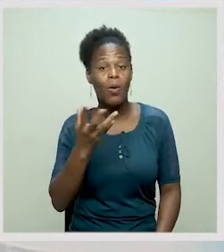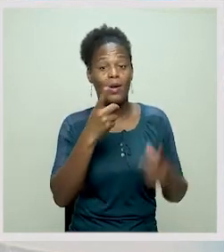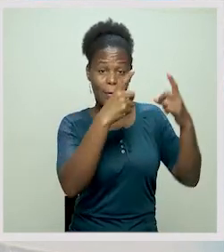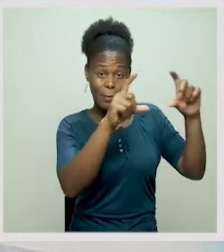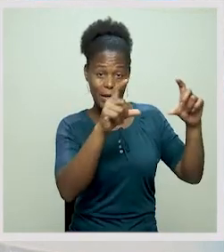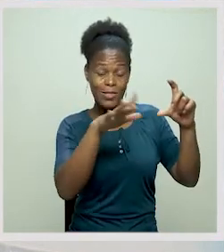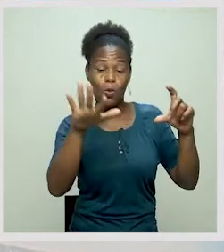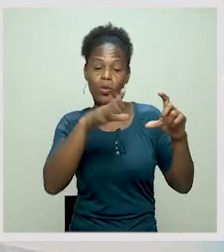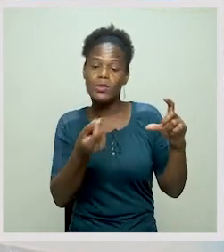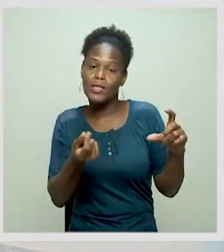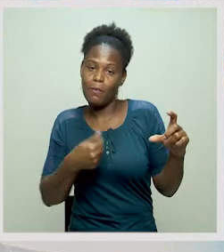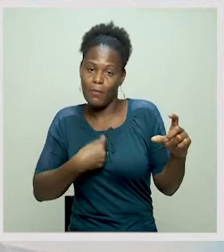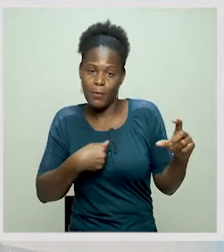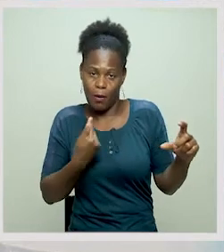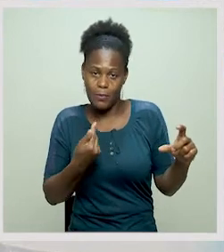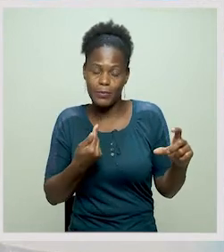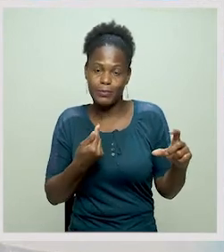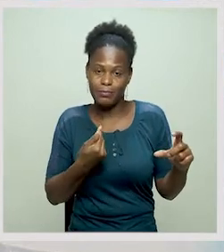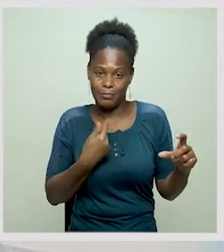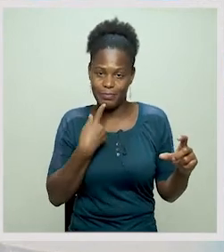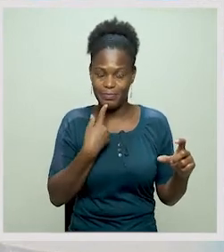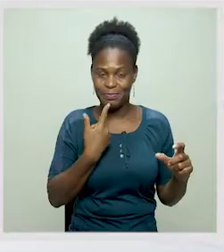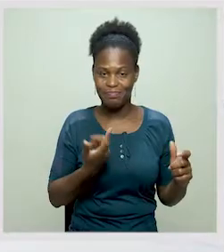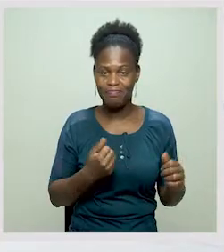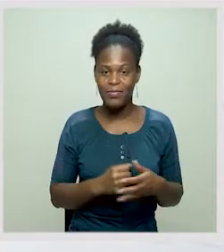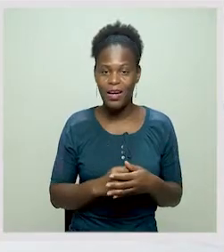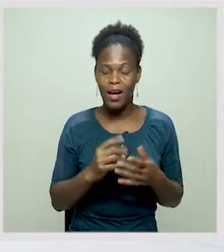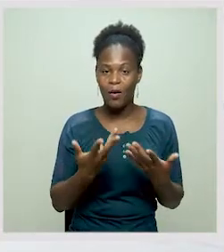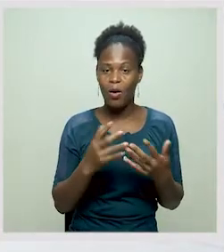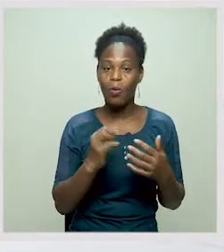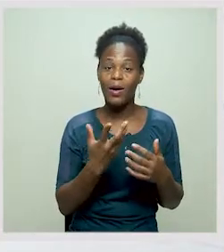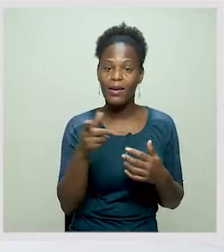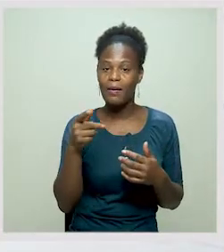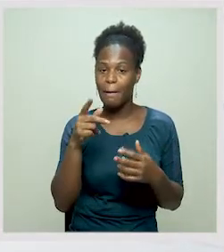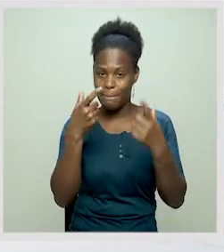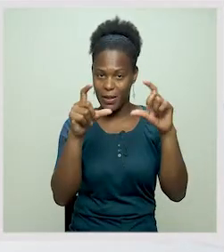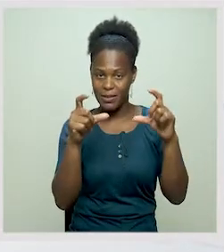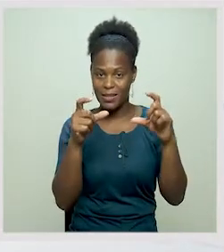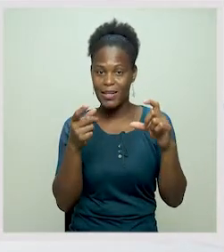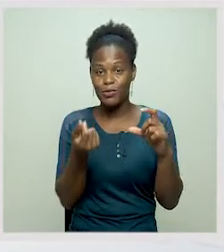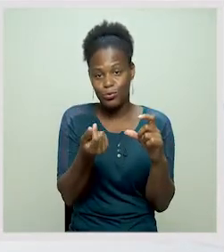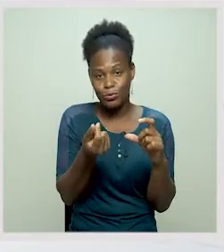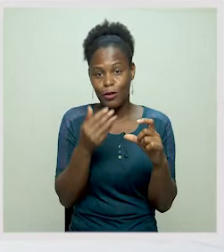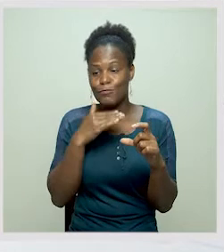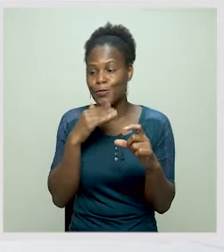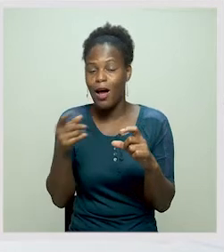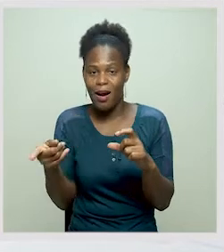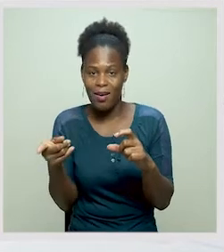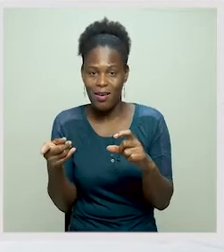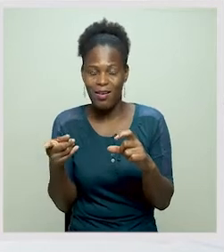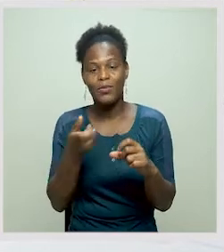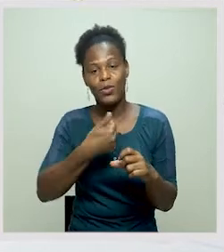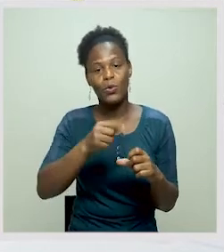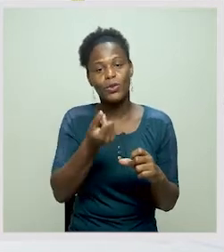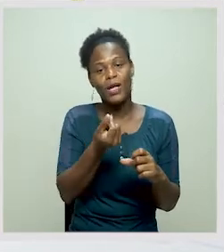empresa utiliza os fundos próprios, o capital próprio. E quando a empresa utiliza os fundos alheios, nós